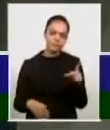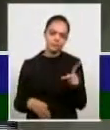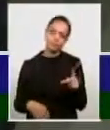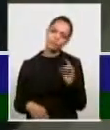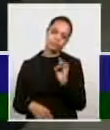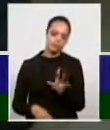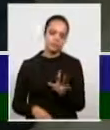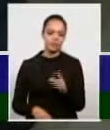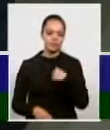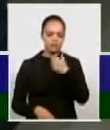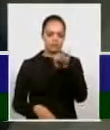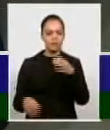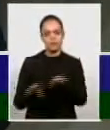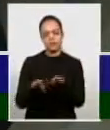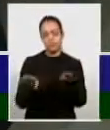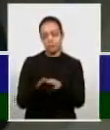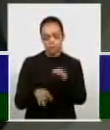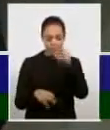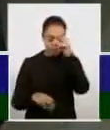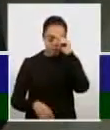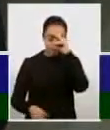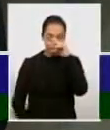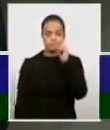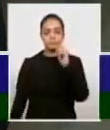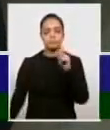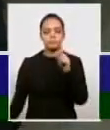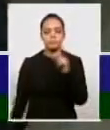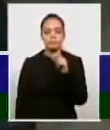No mais, quero aqui também salientar que